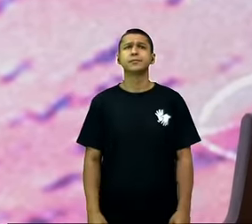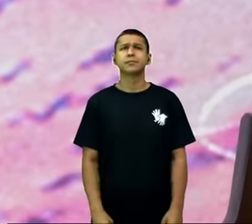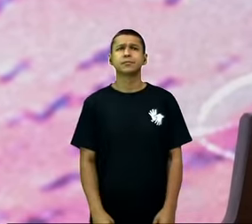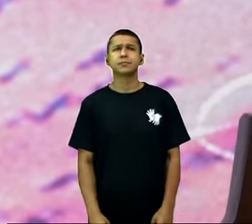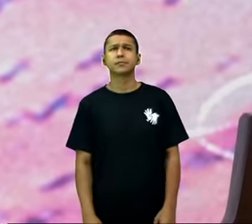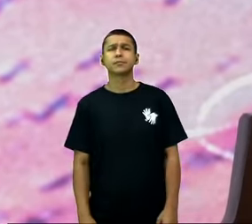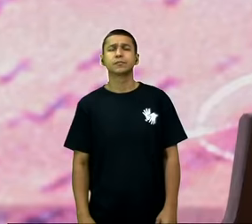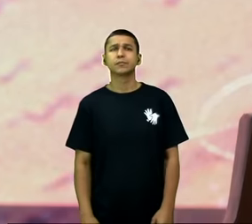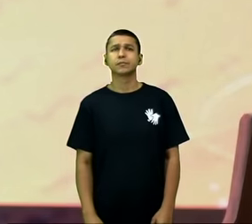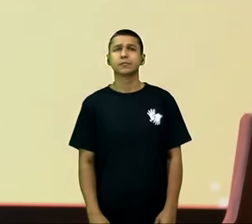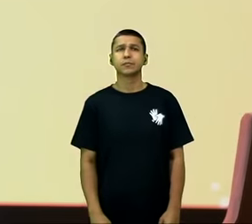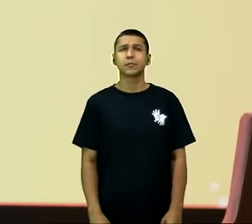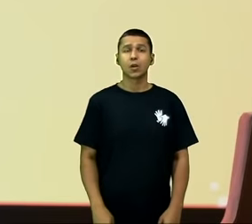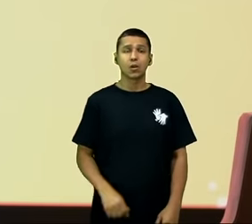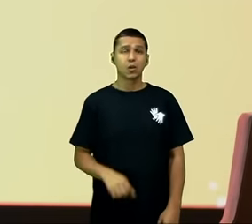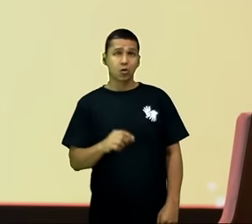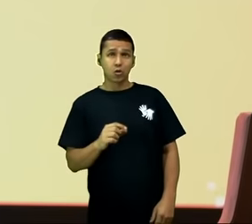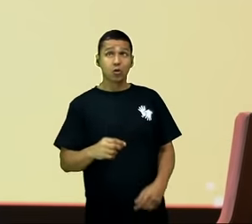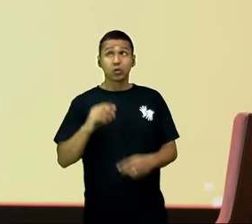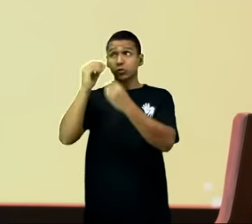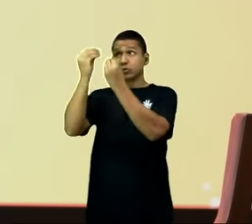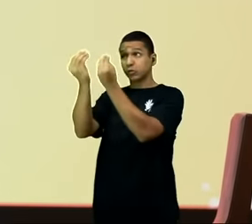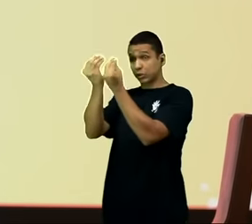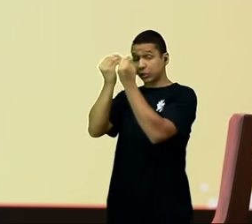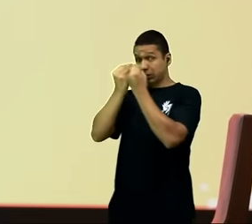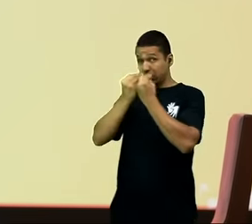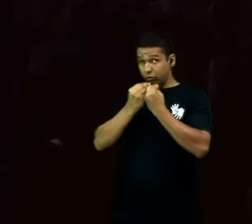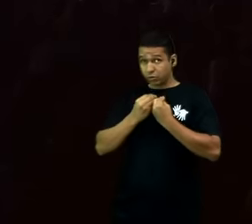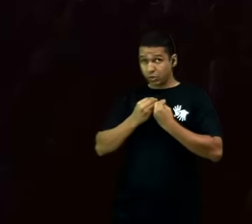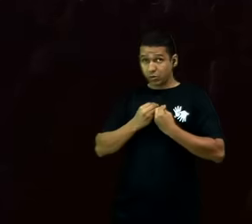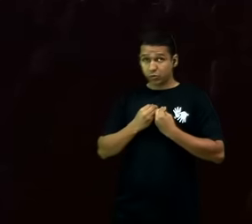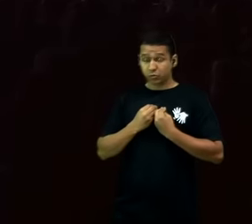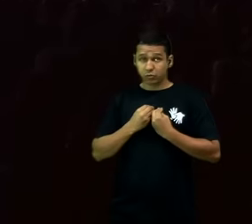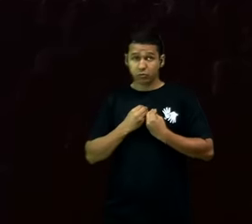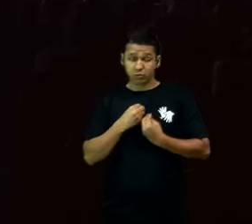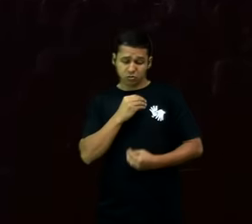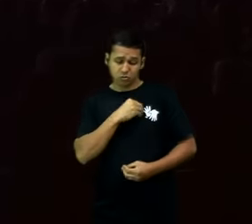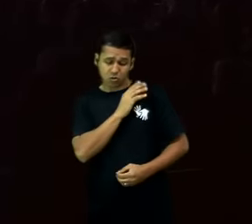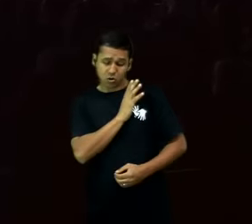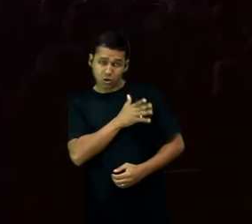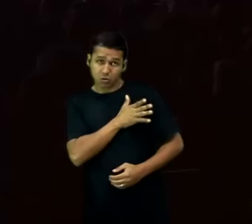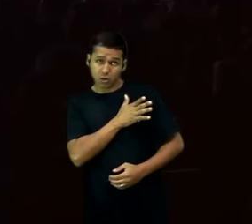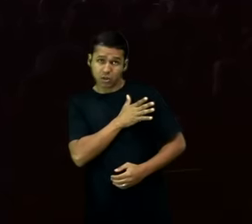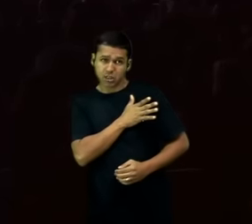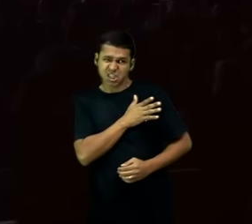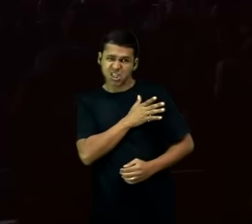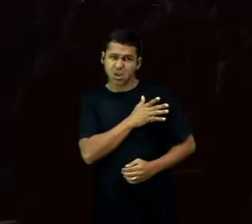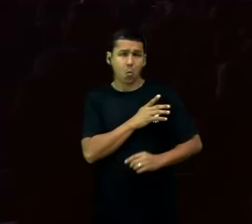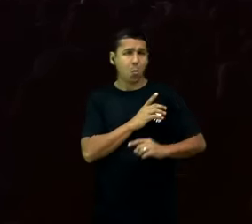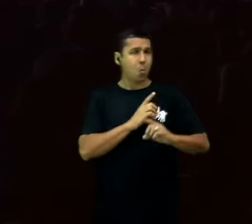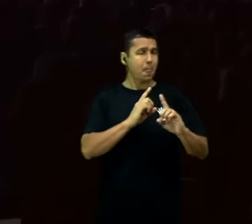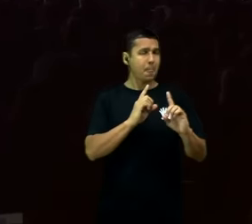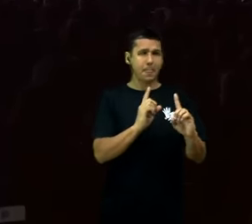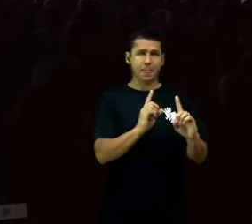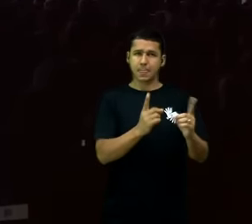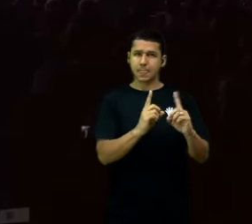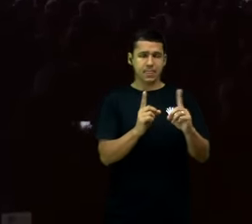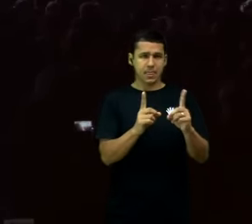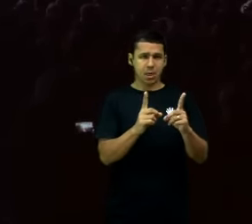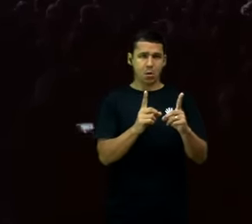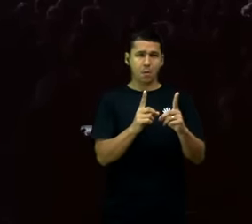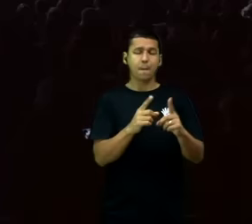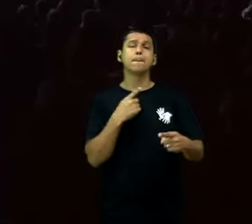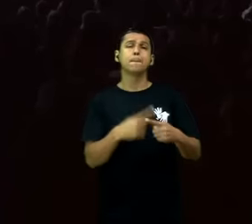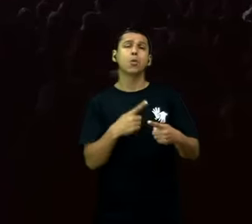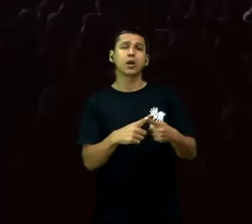Nunca coloque aquilo que Deus te deu para cuidar no seu coração. Aquilo que Deus te deu para cuidar não é teu e o seu coração é